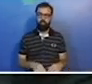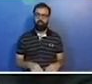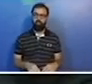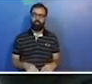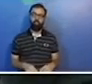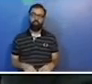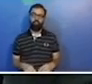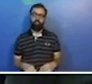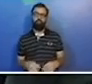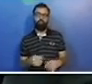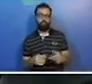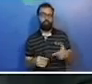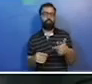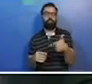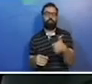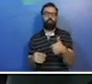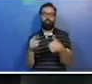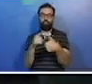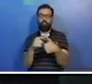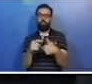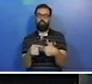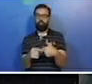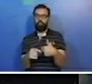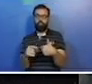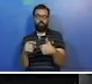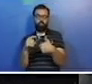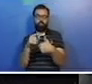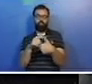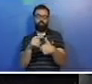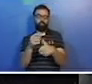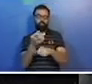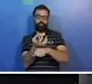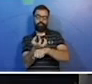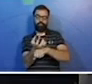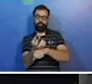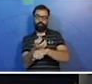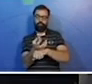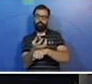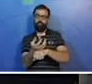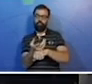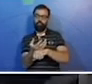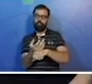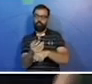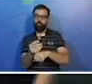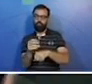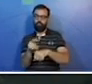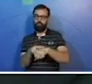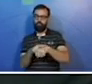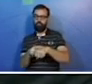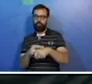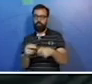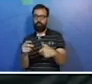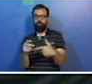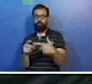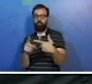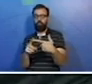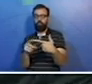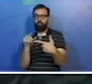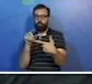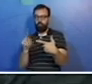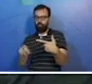lá, pasto. Ratinho, eu ainda tenho mais um caminho, seria mais uma